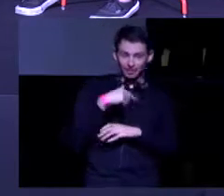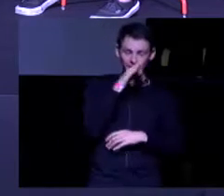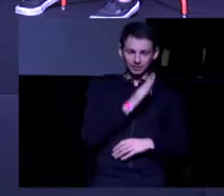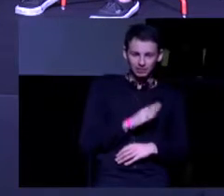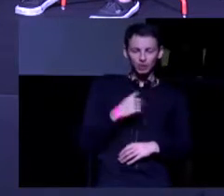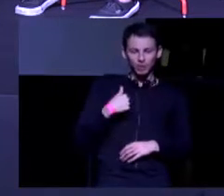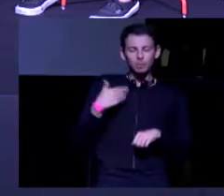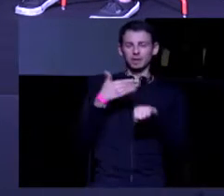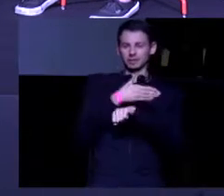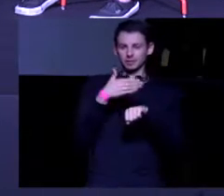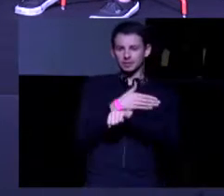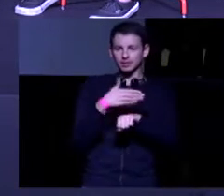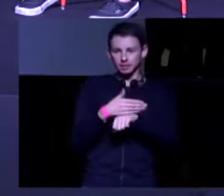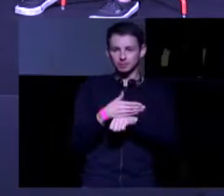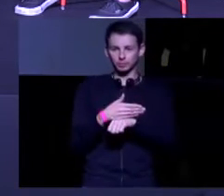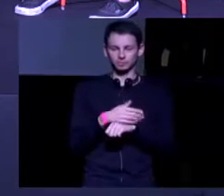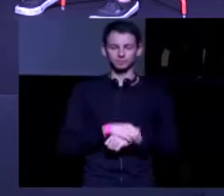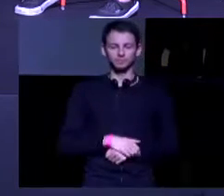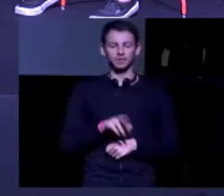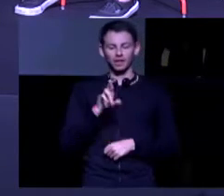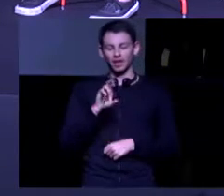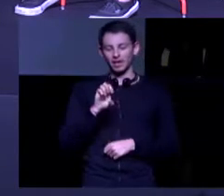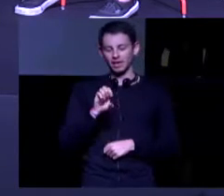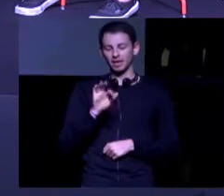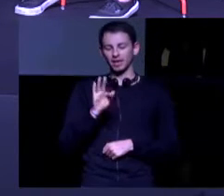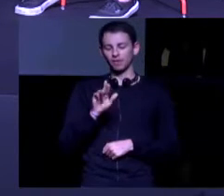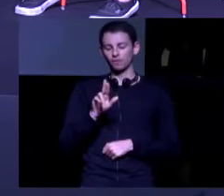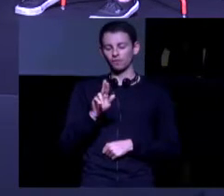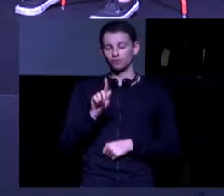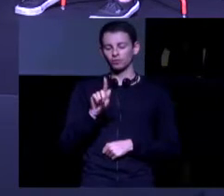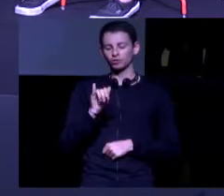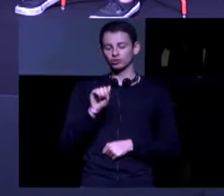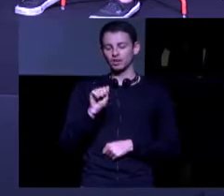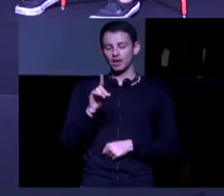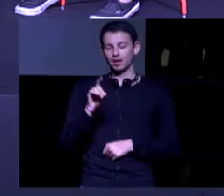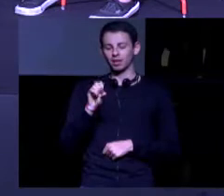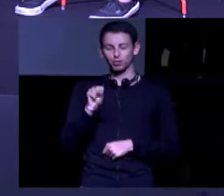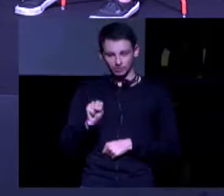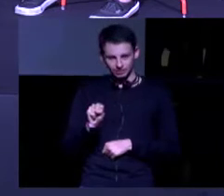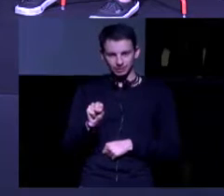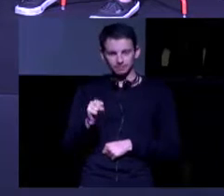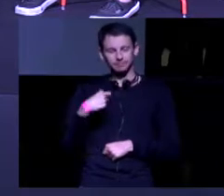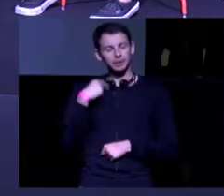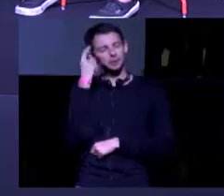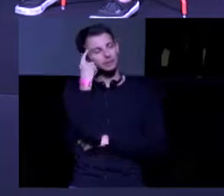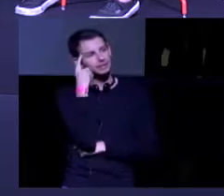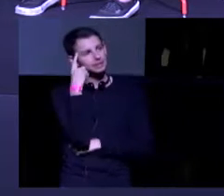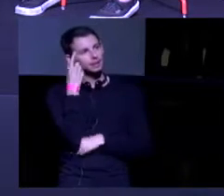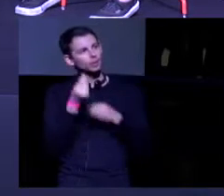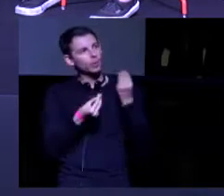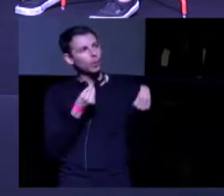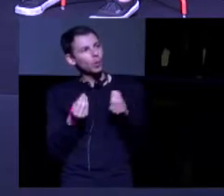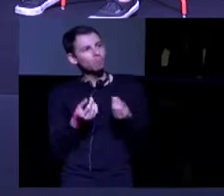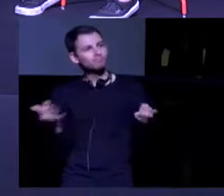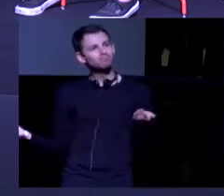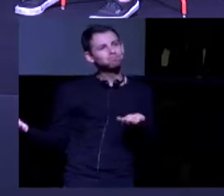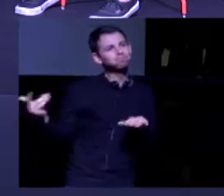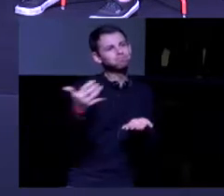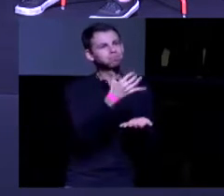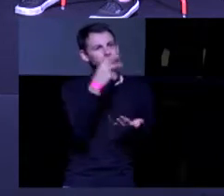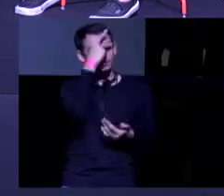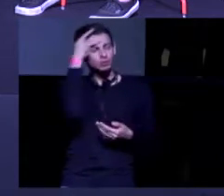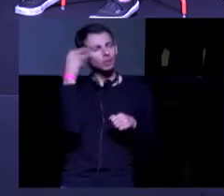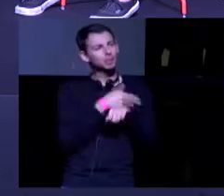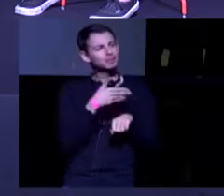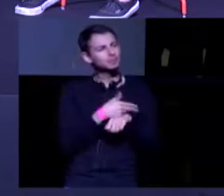em 2014 a gente estava pensando como engajar mais pessoas para a causa dos refugiados, que ainda não se falava muito do tema. E a gente pensou e a gente